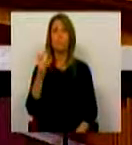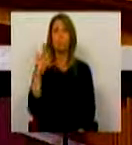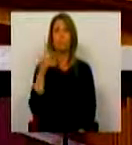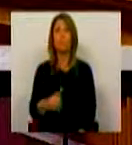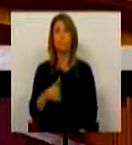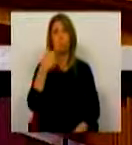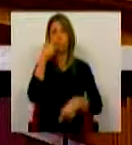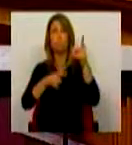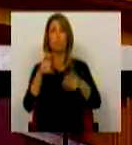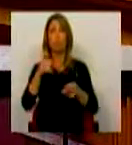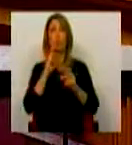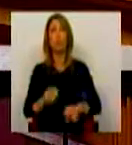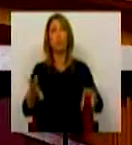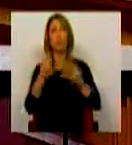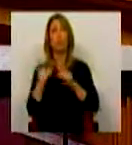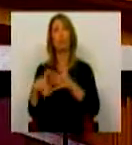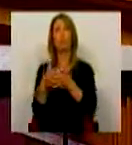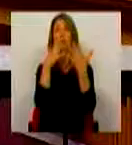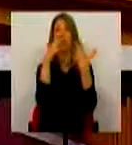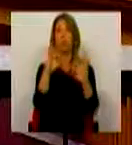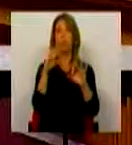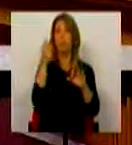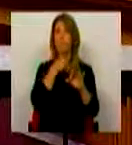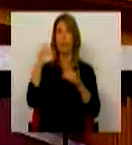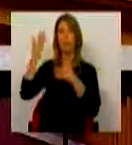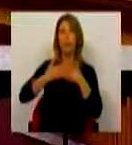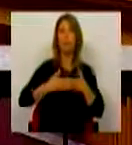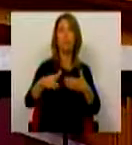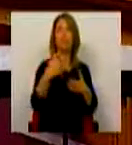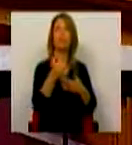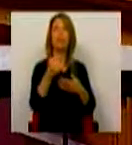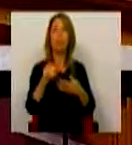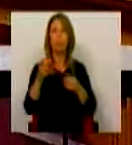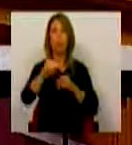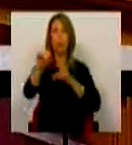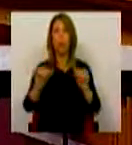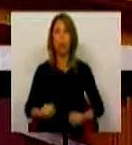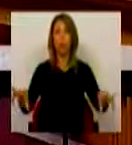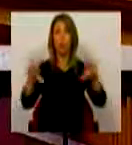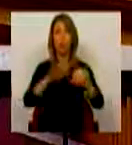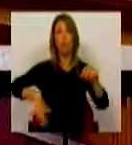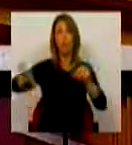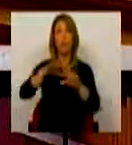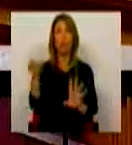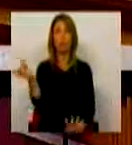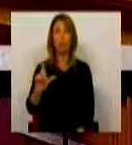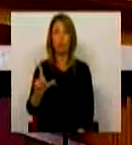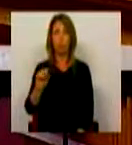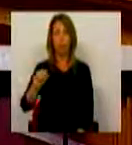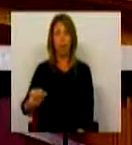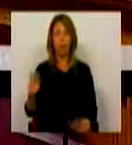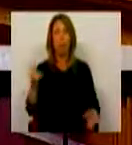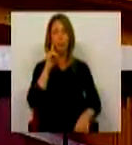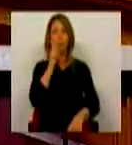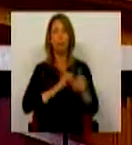processo novo e simplificado a partir de maio e teremos 50 locais novos na área metropolitana de Lisboa. Senhoras e senhores deputados, é